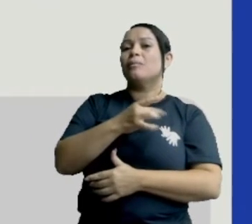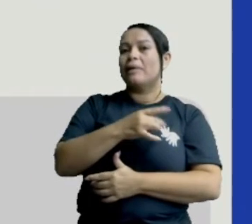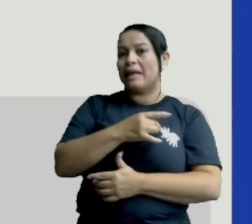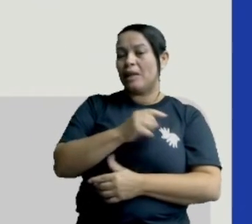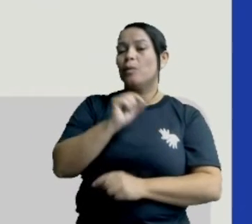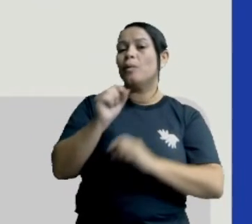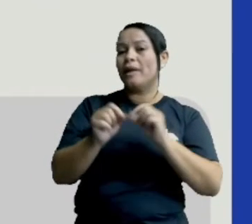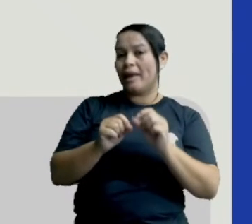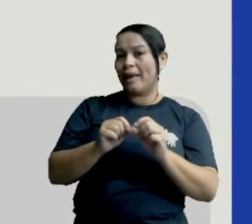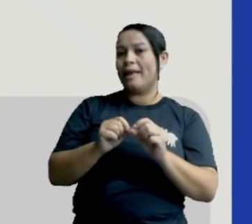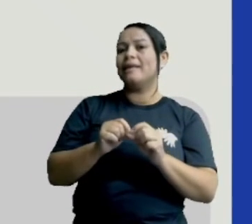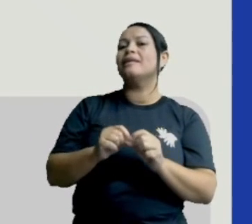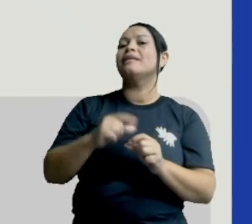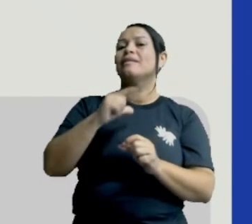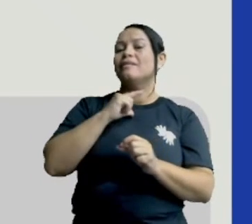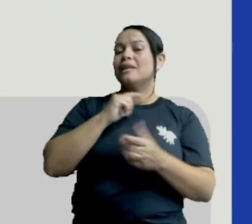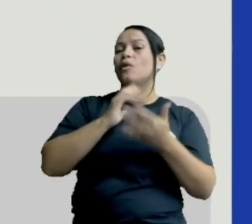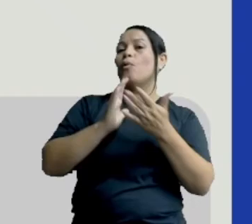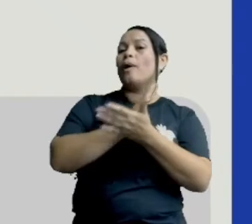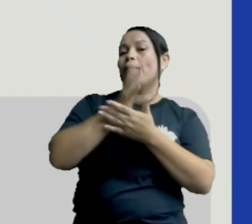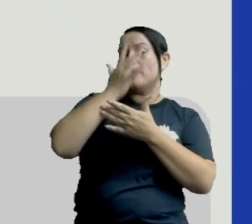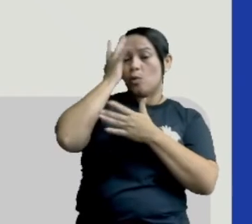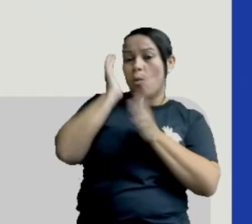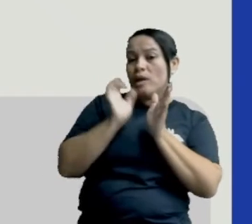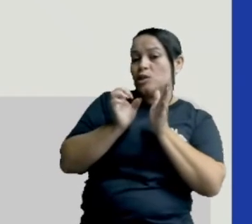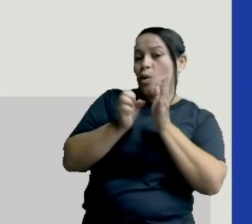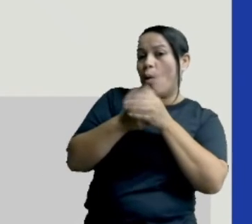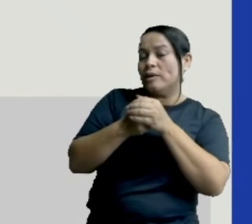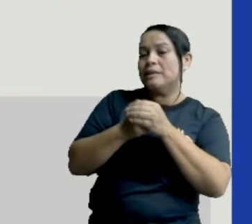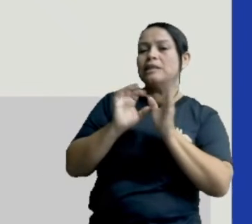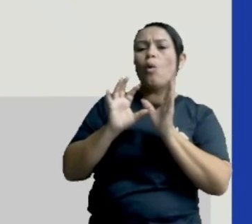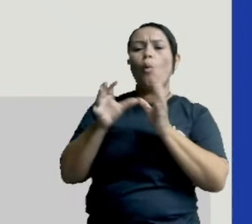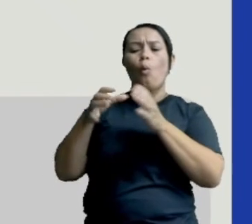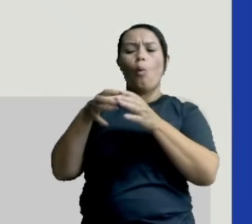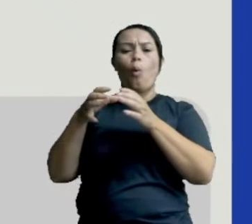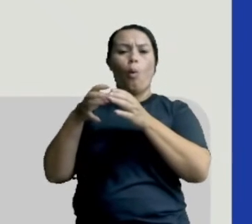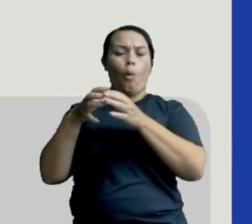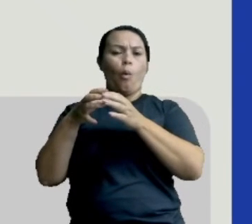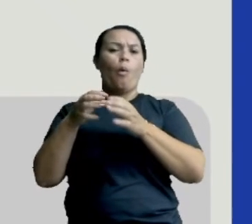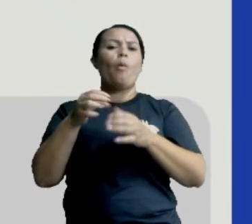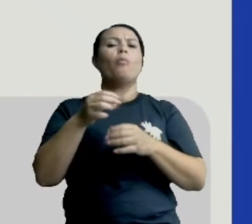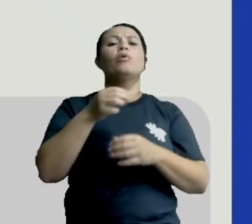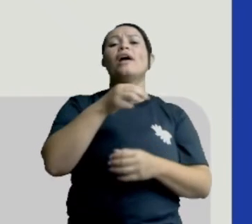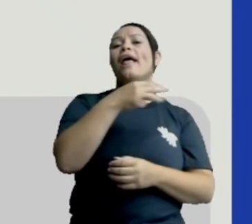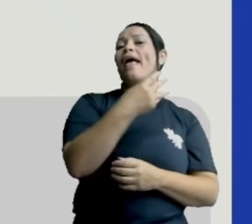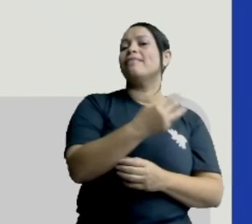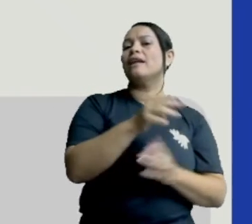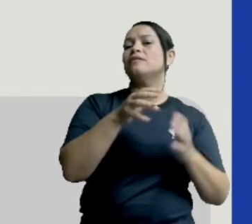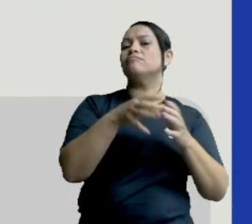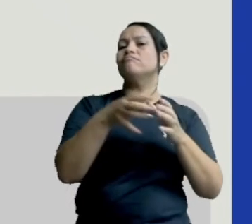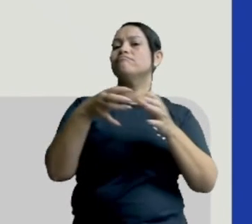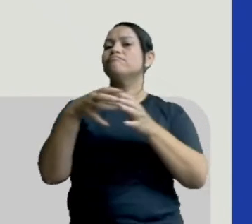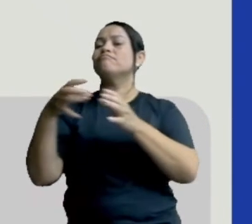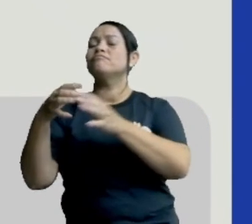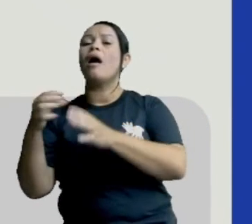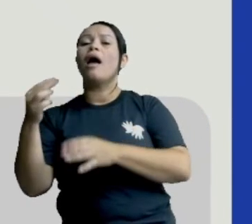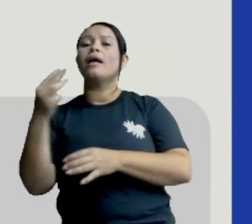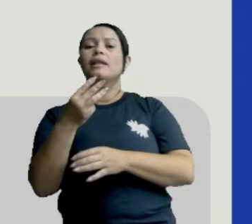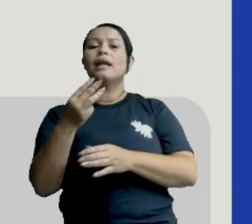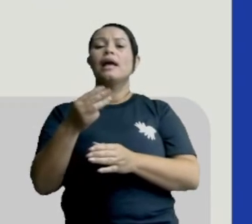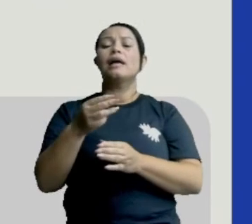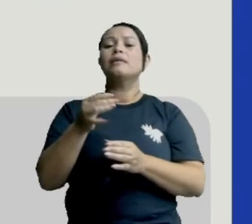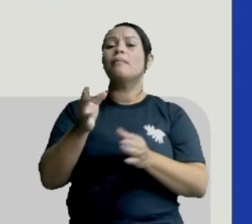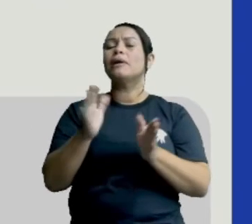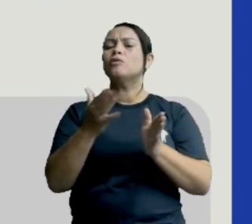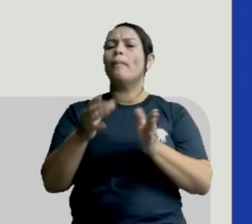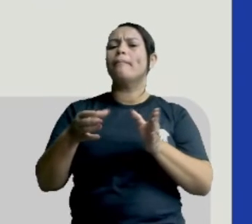fosse toda de emboscadas. Reagruparam-se em 3 esquadrões na campina entre o